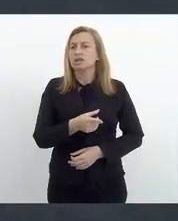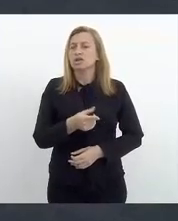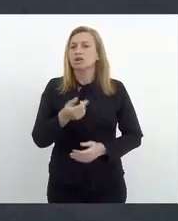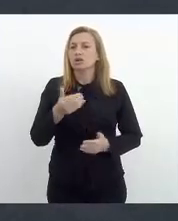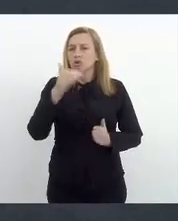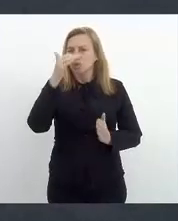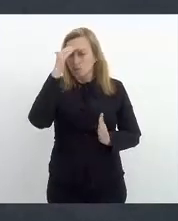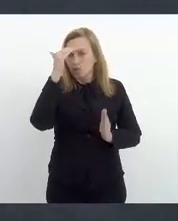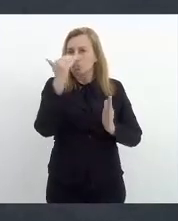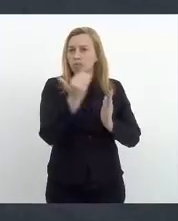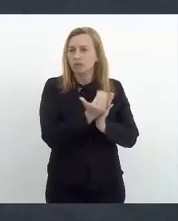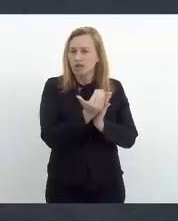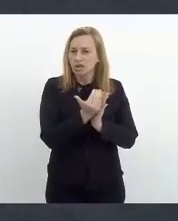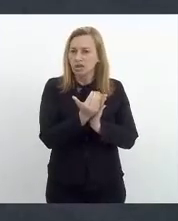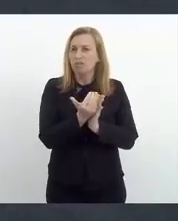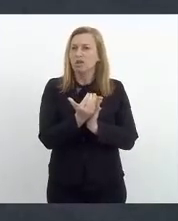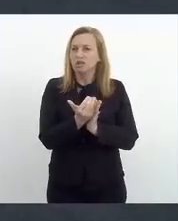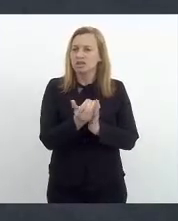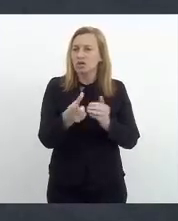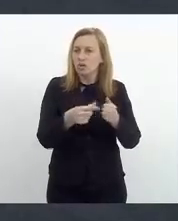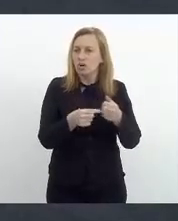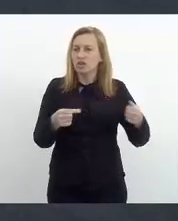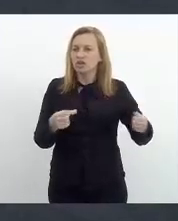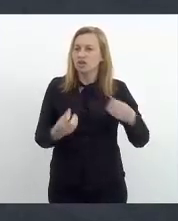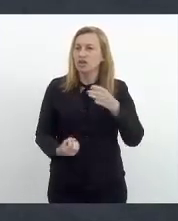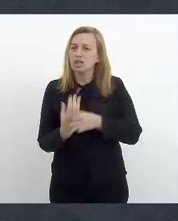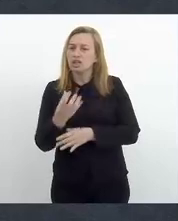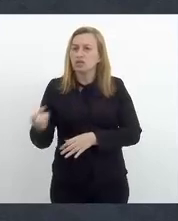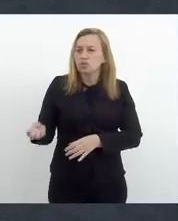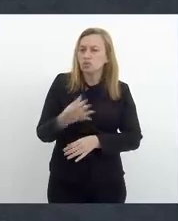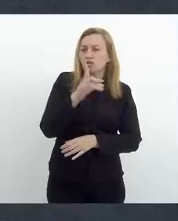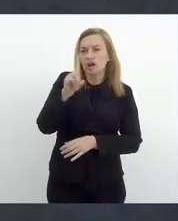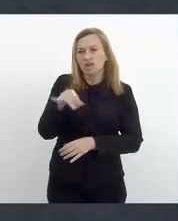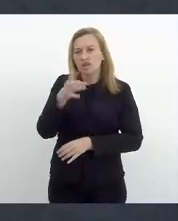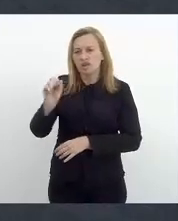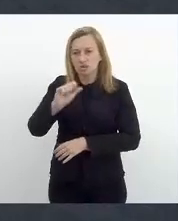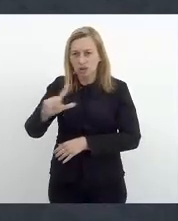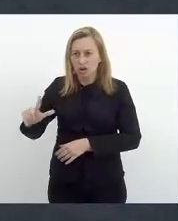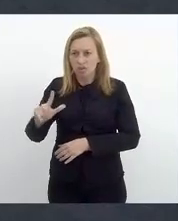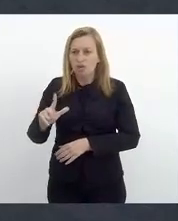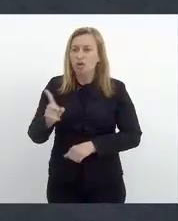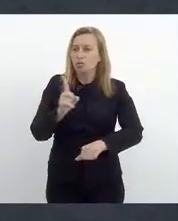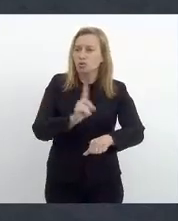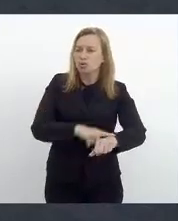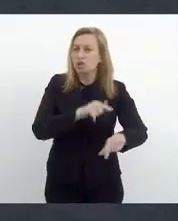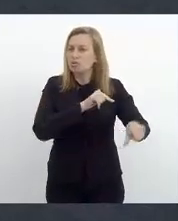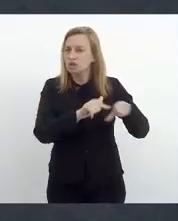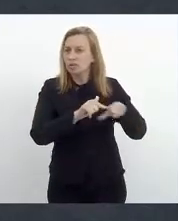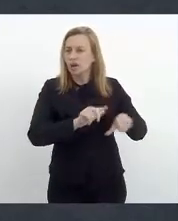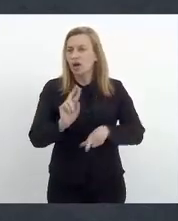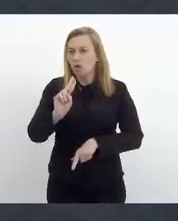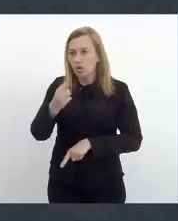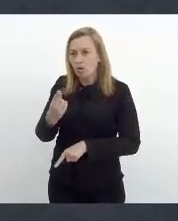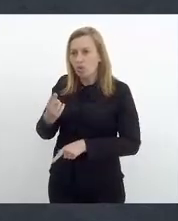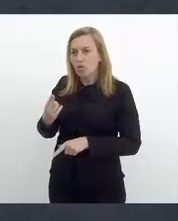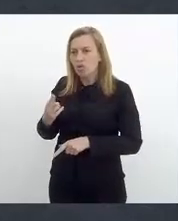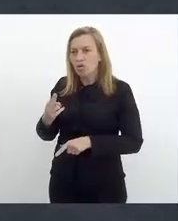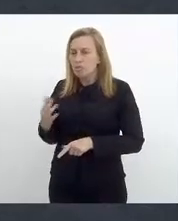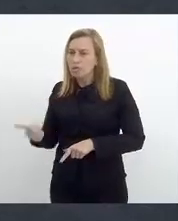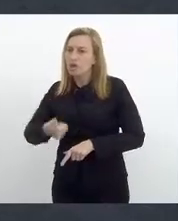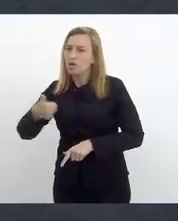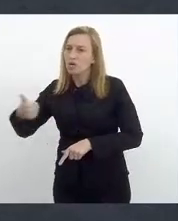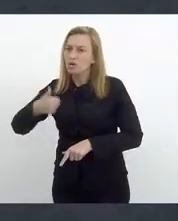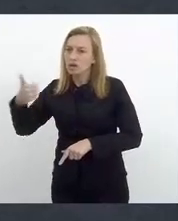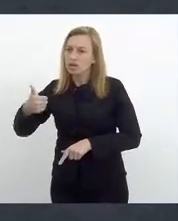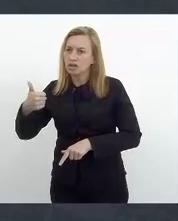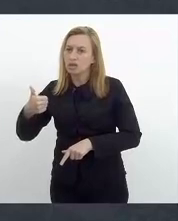esse artigo que garante a criação de um novo adicional que seja por tempo de serviço e aperfeiçoamento